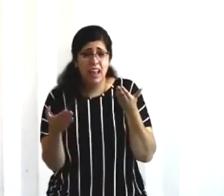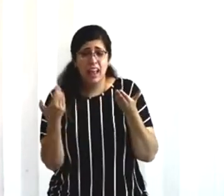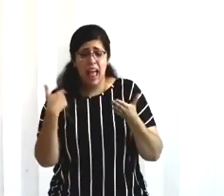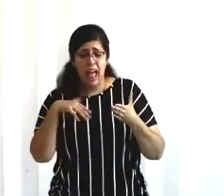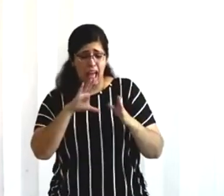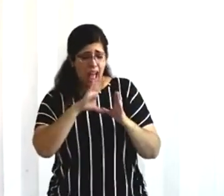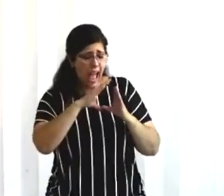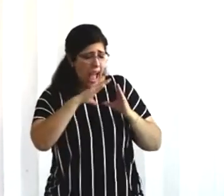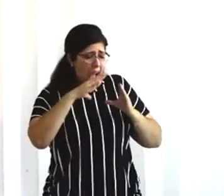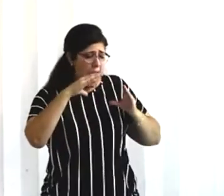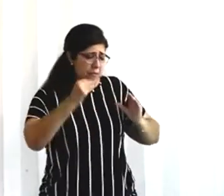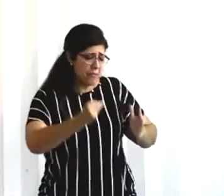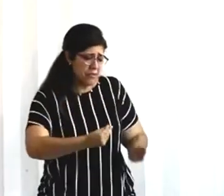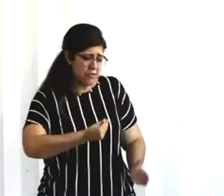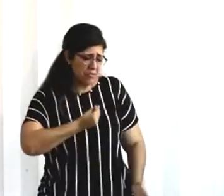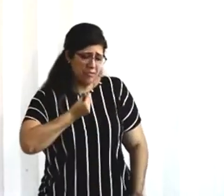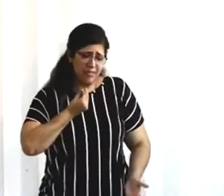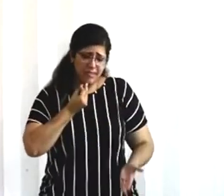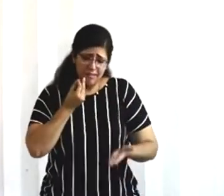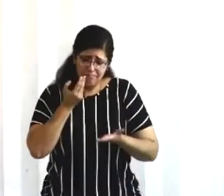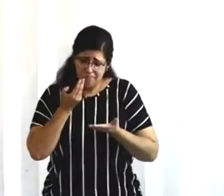suas vidas.